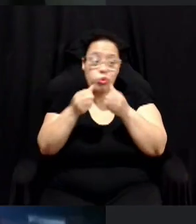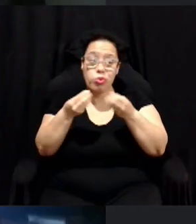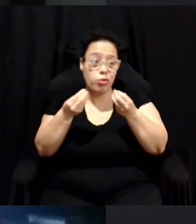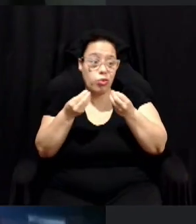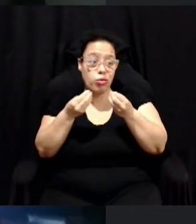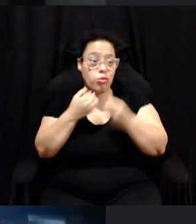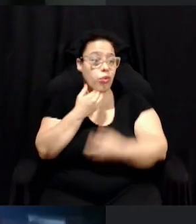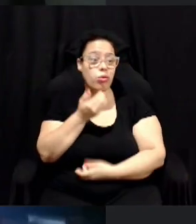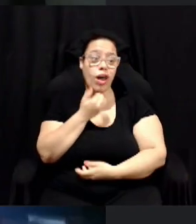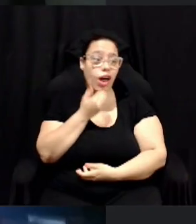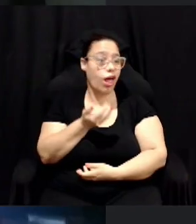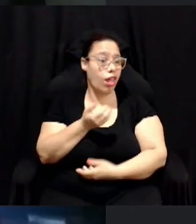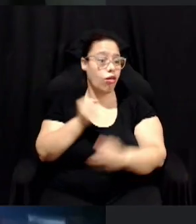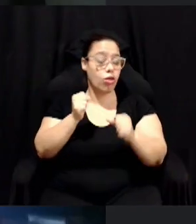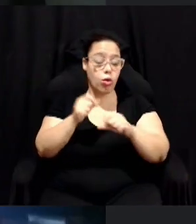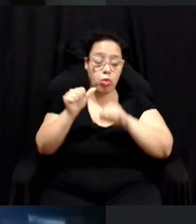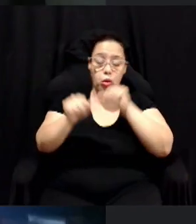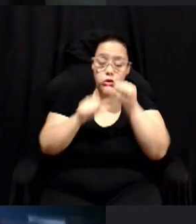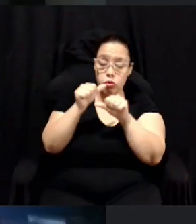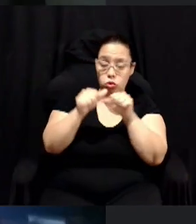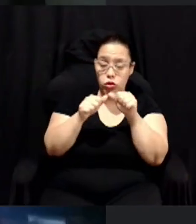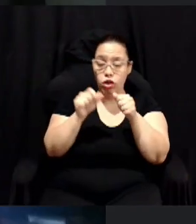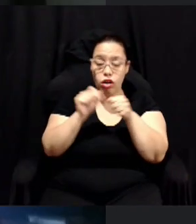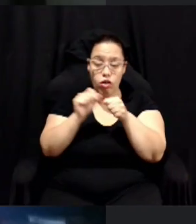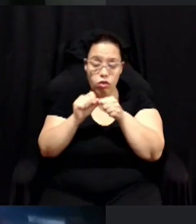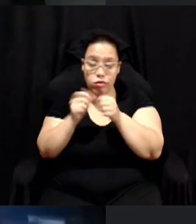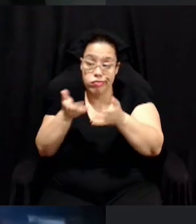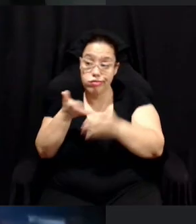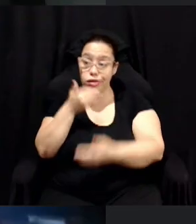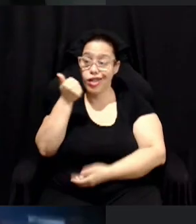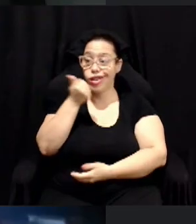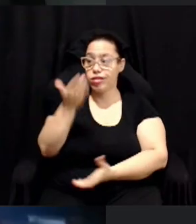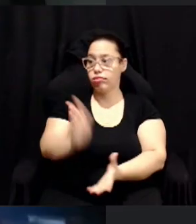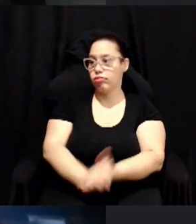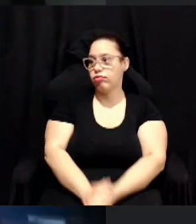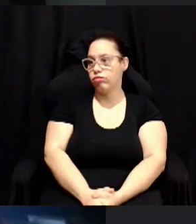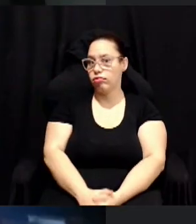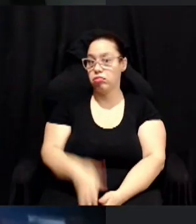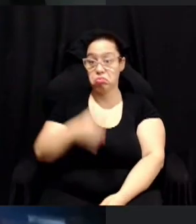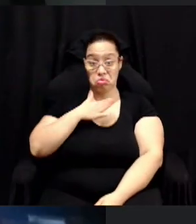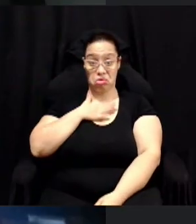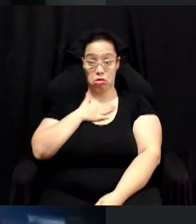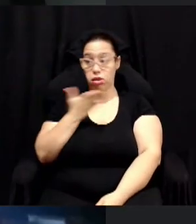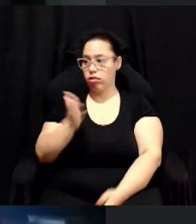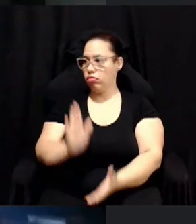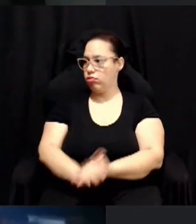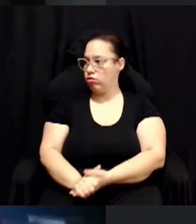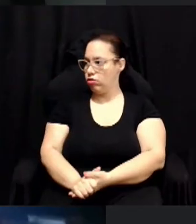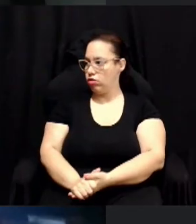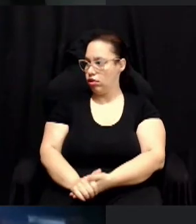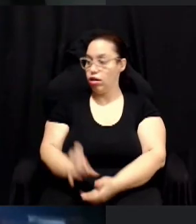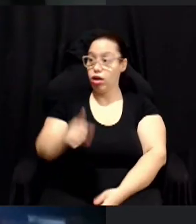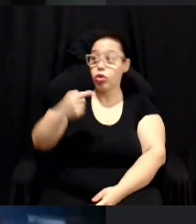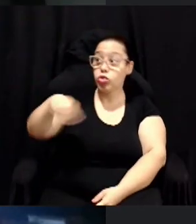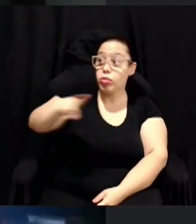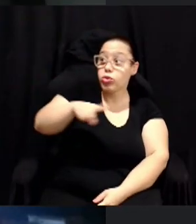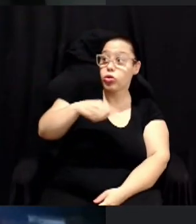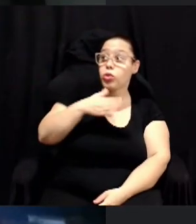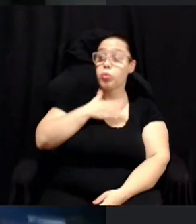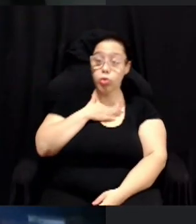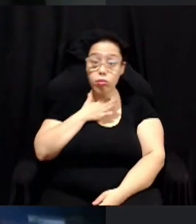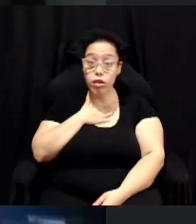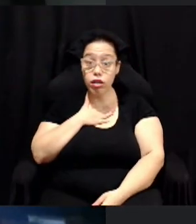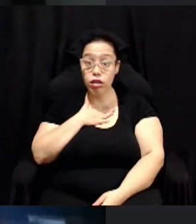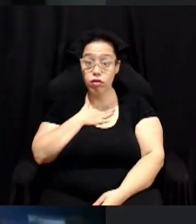posso mudar, o que eu posso fazer é lidar bem com isso por mim, né? Não só pelos outros, mas por mim mesma, por